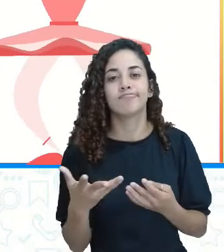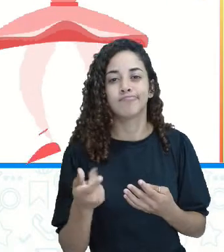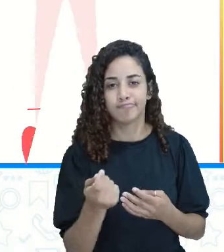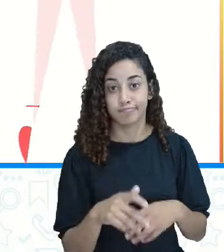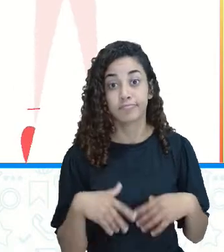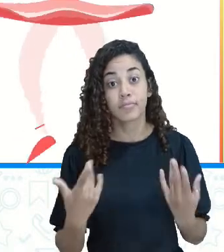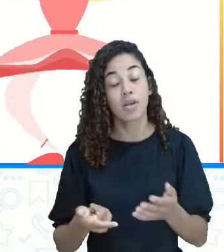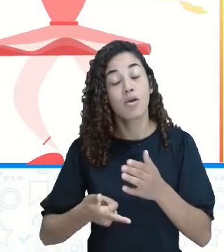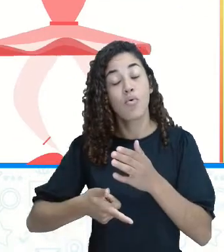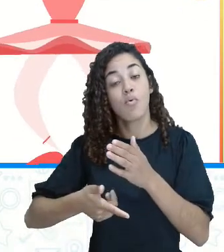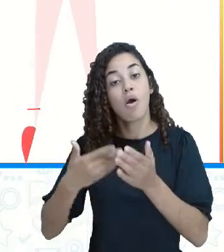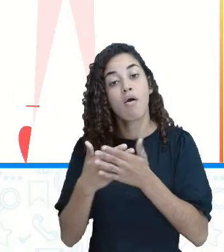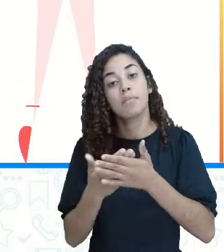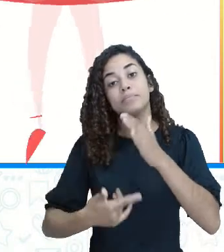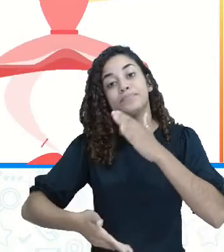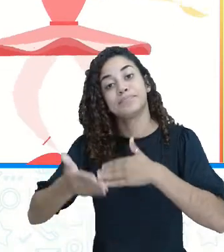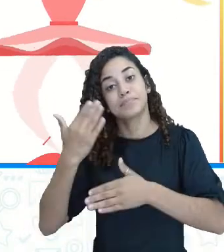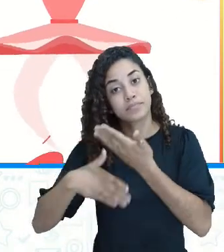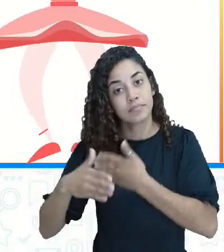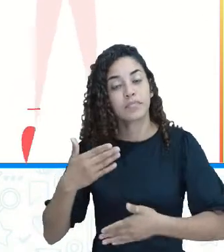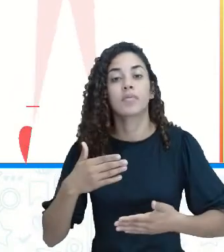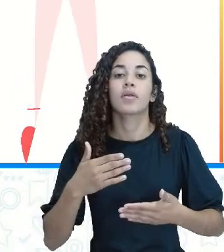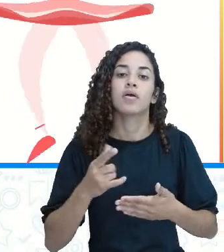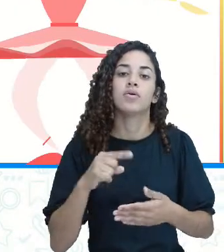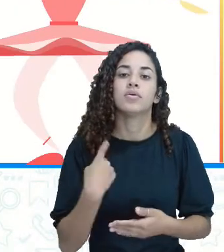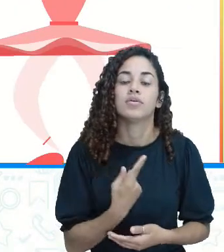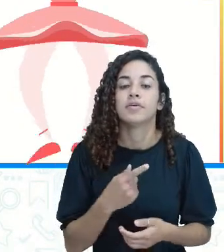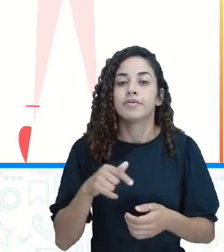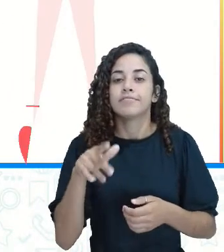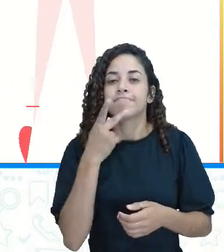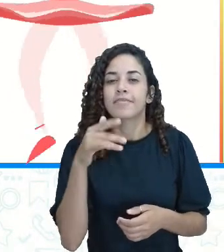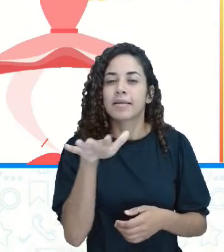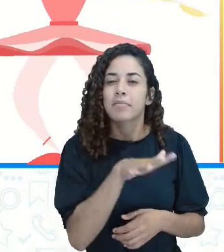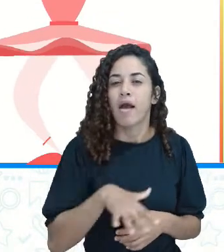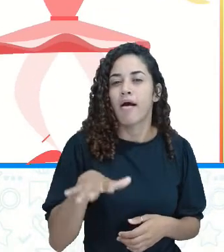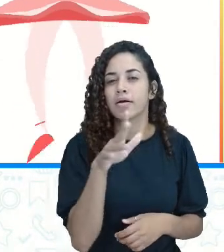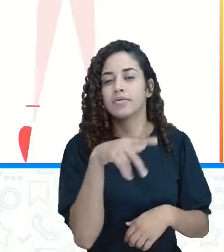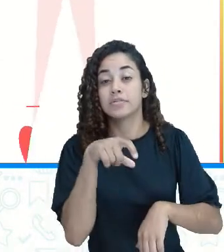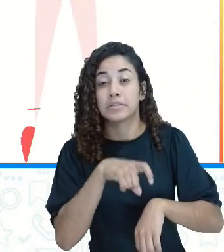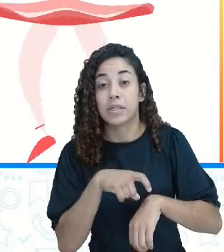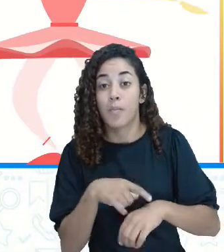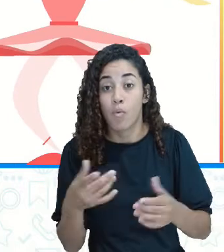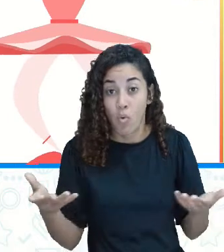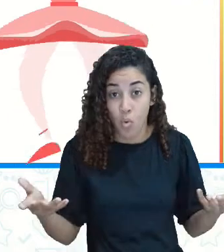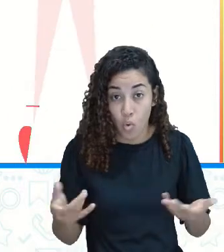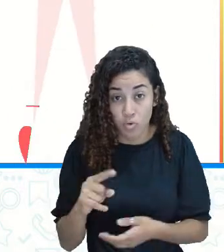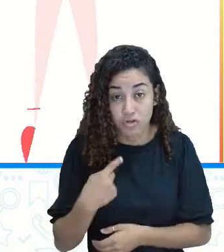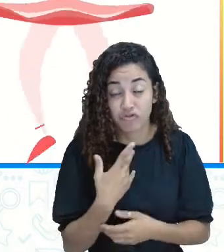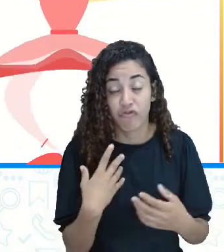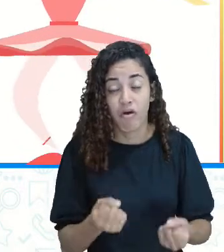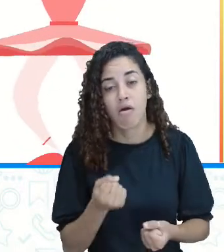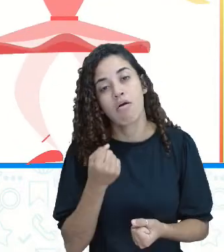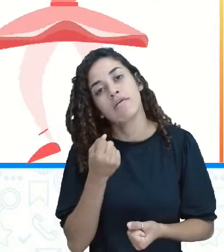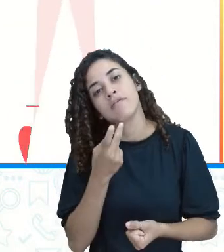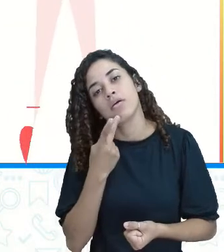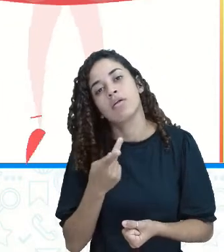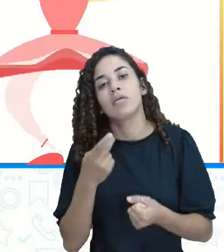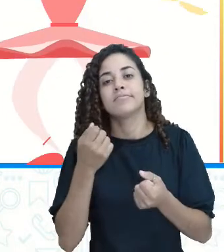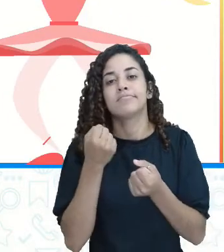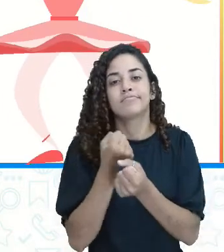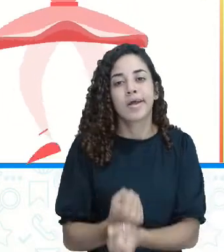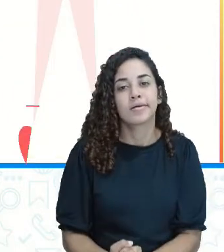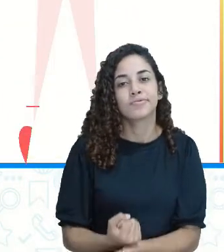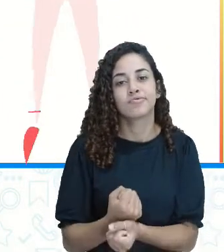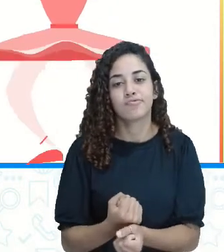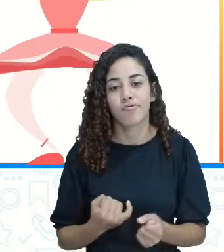aula passada do espaço e do tempo. E hoje a gente vai falar do peso e da fluência. E